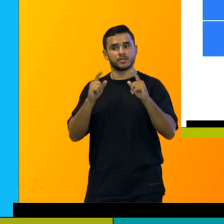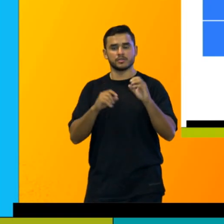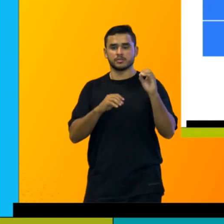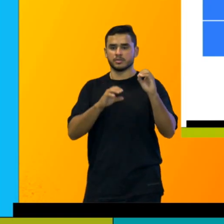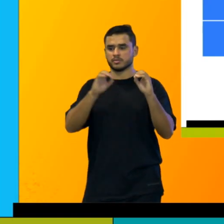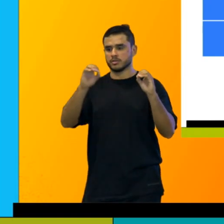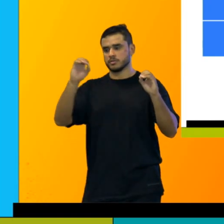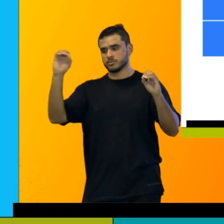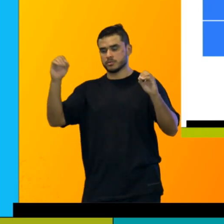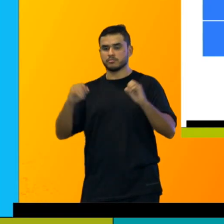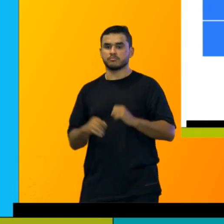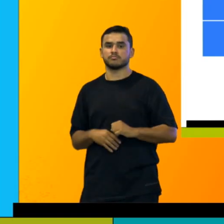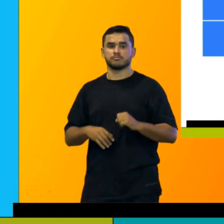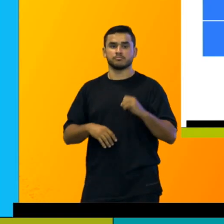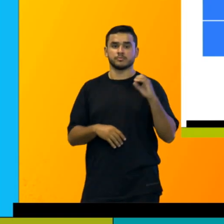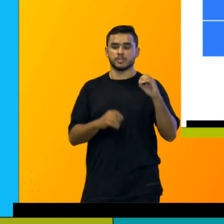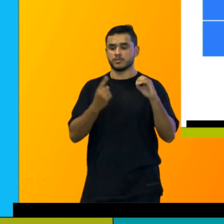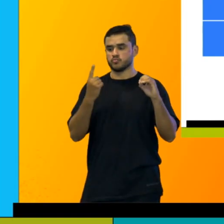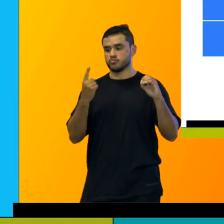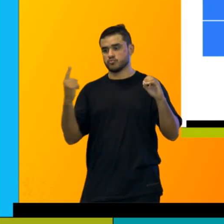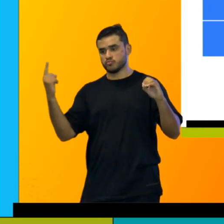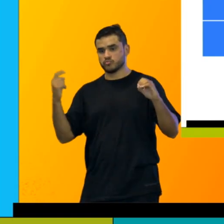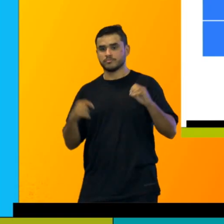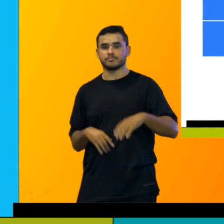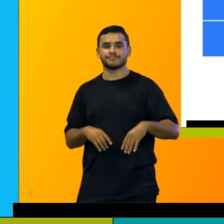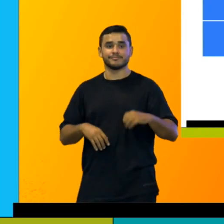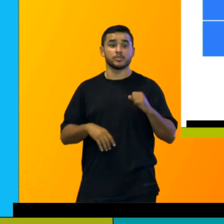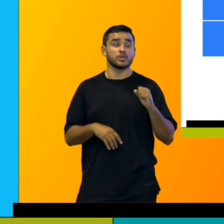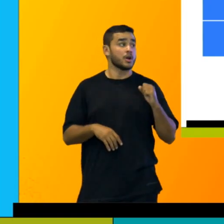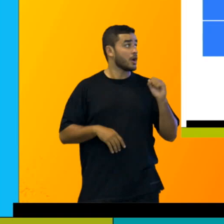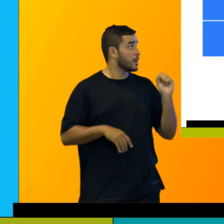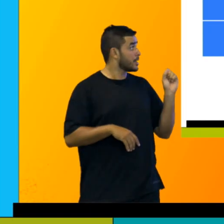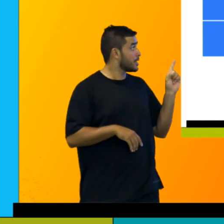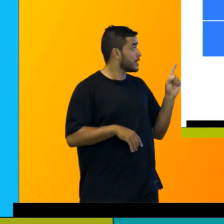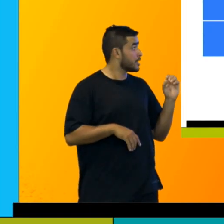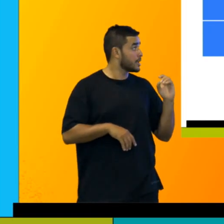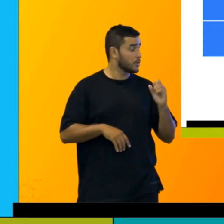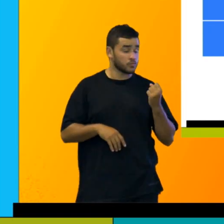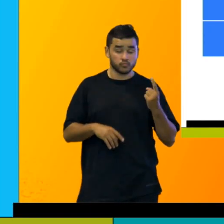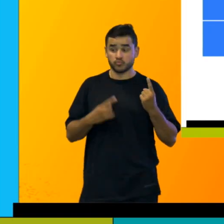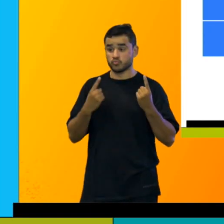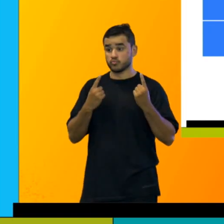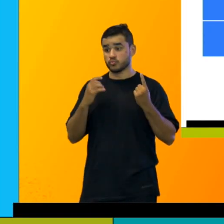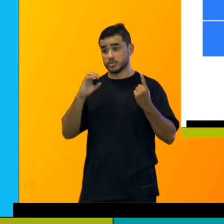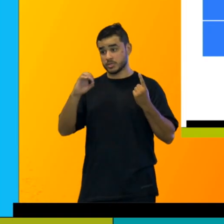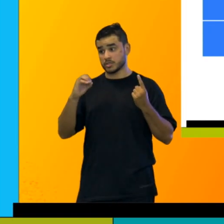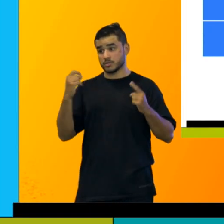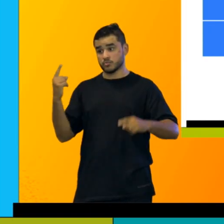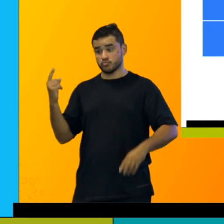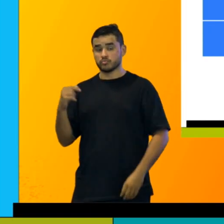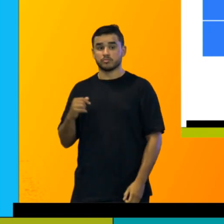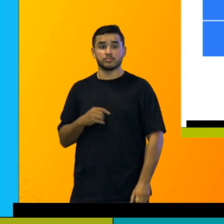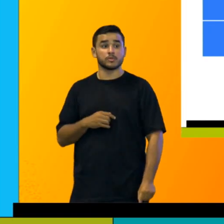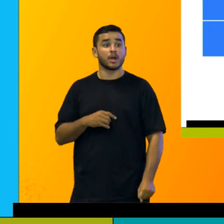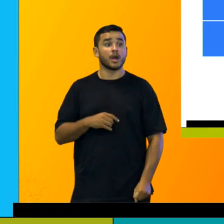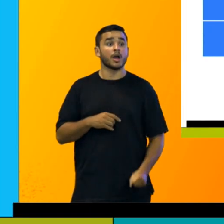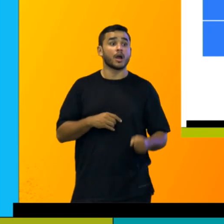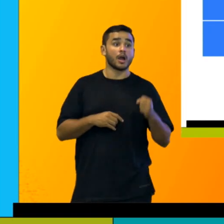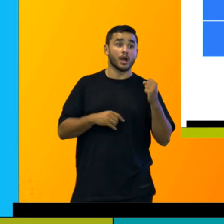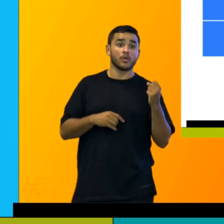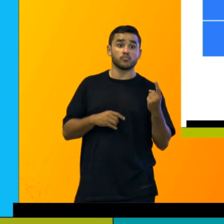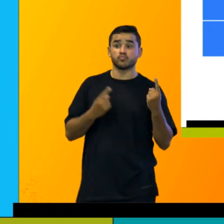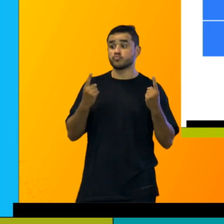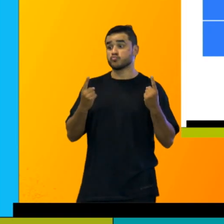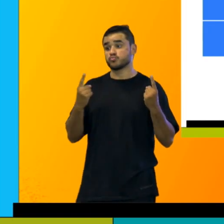ó. 1, o próximo número, já que o 1 só tem ele, não tem outro, depois do 1, eu tenho